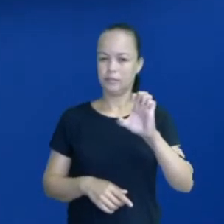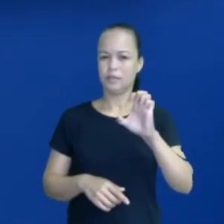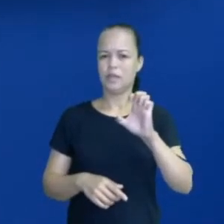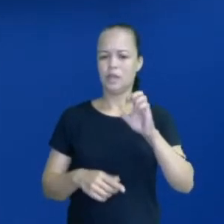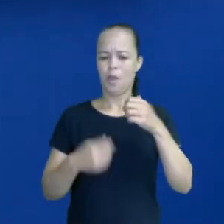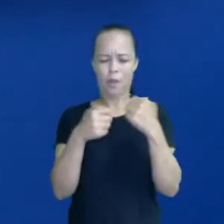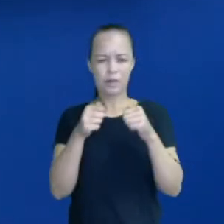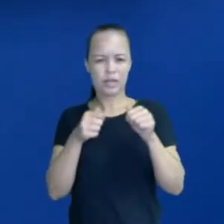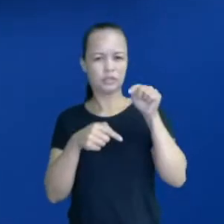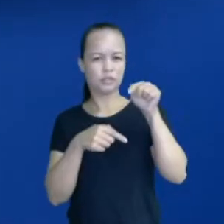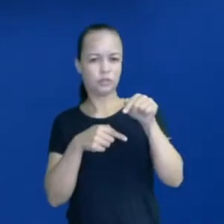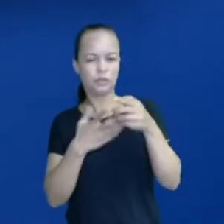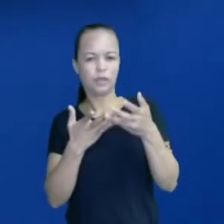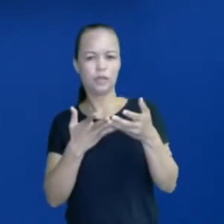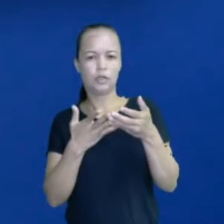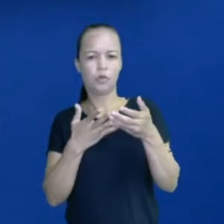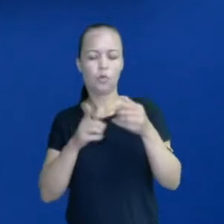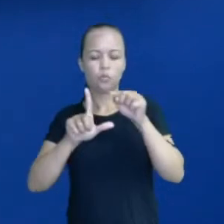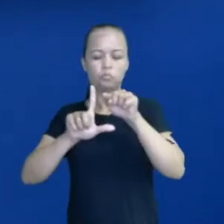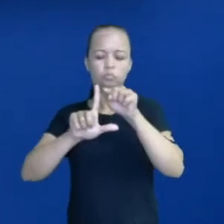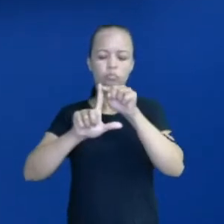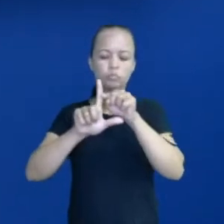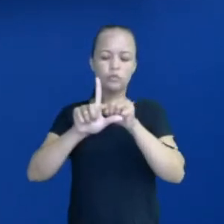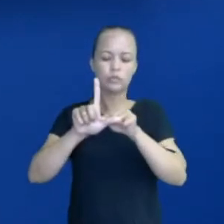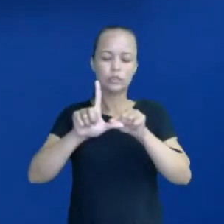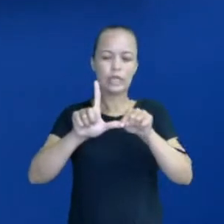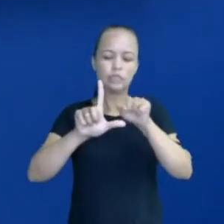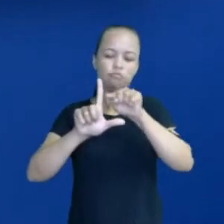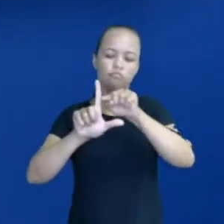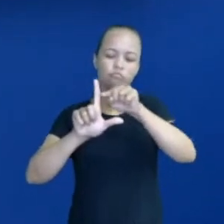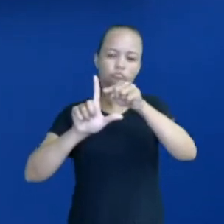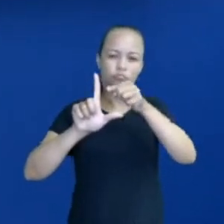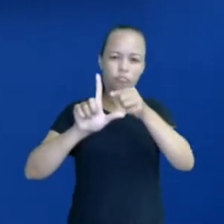é o ponto de origem, onde as retas vão